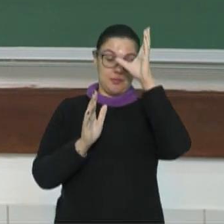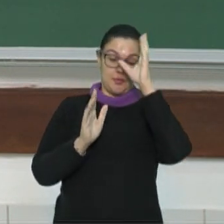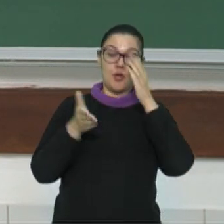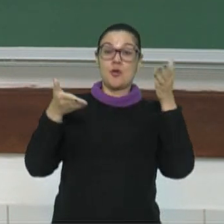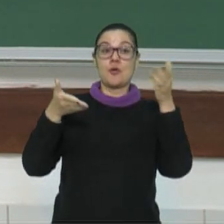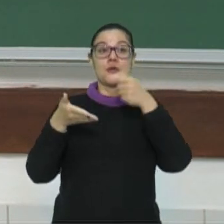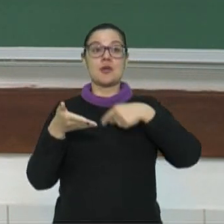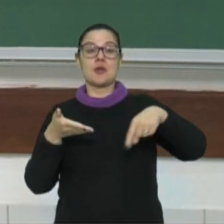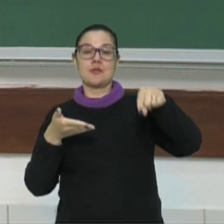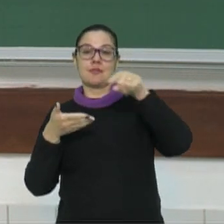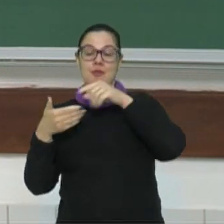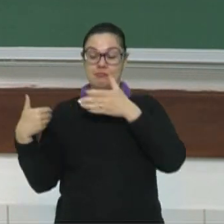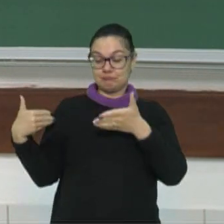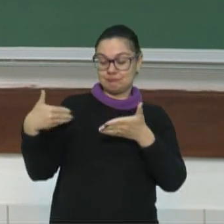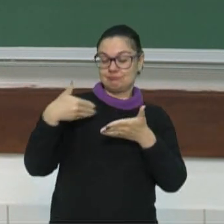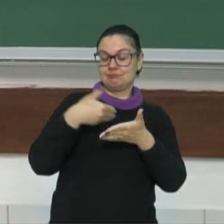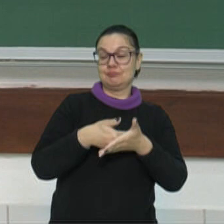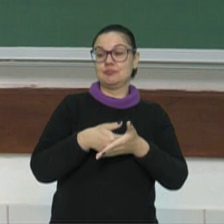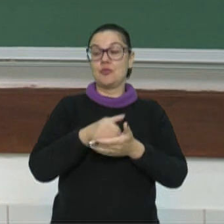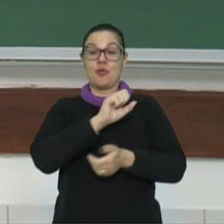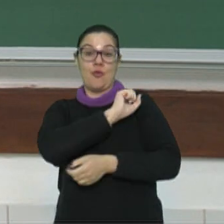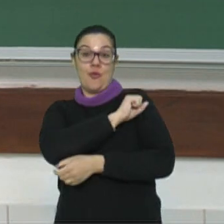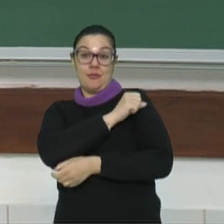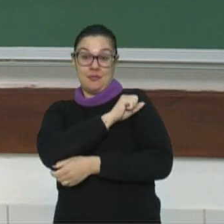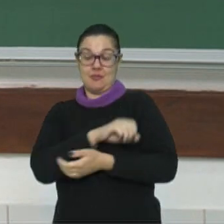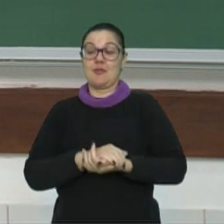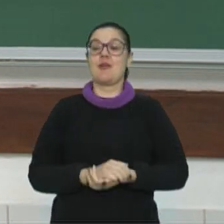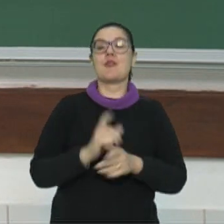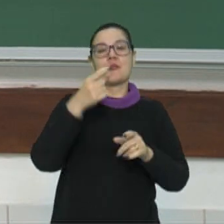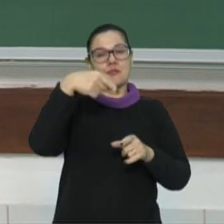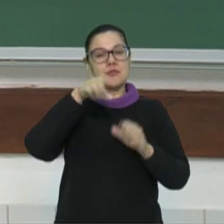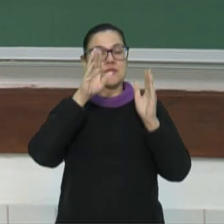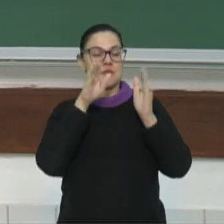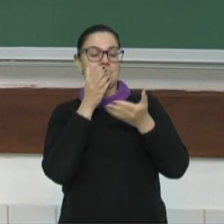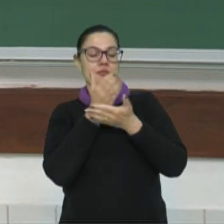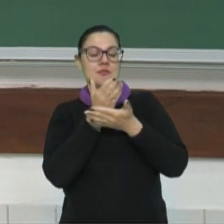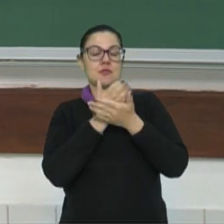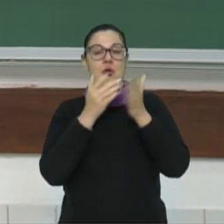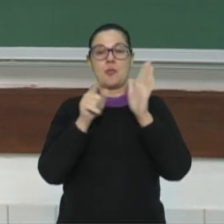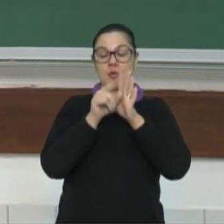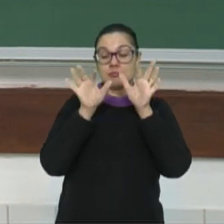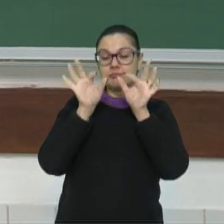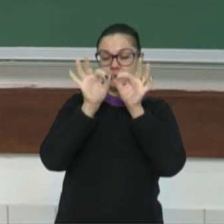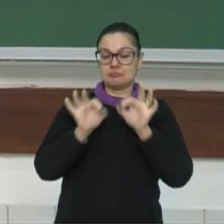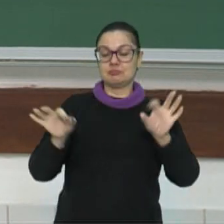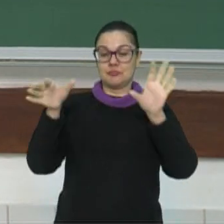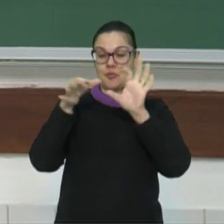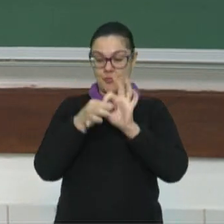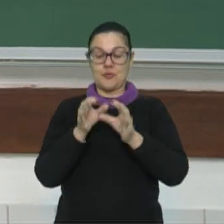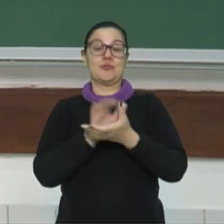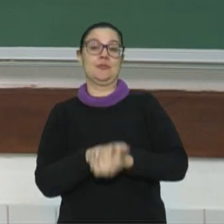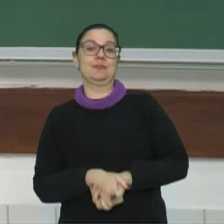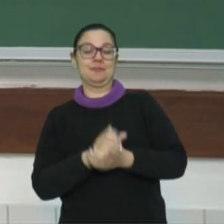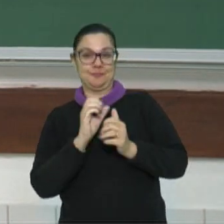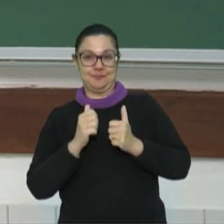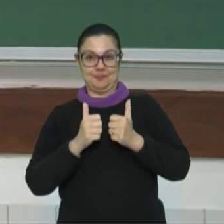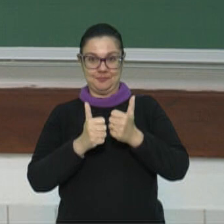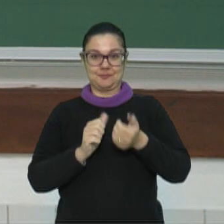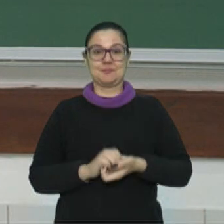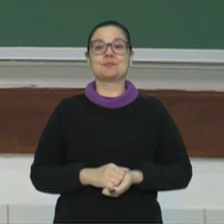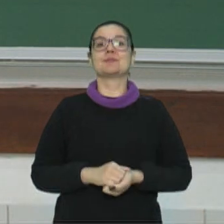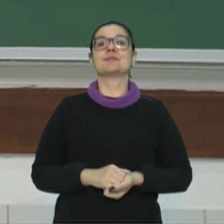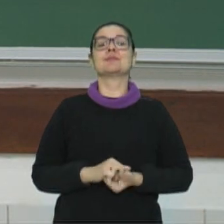gente sabe que é uma revisão do 8º ano, que a gente vê aí o período composto. Então, a gente está meio que revisando aí, tá